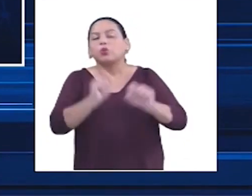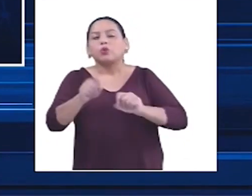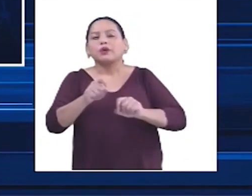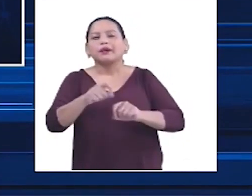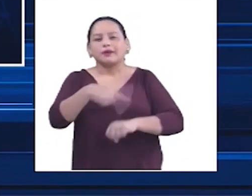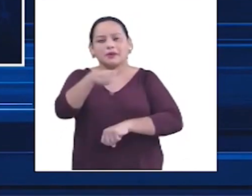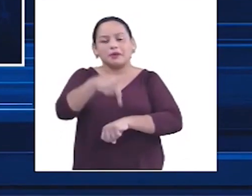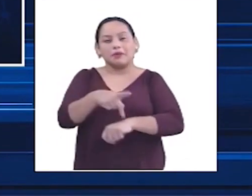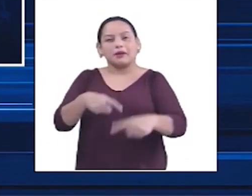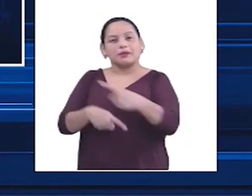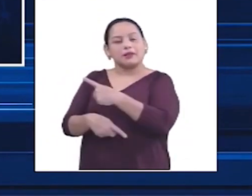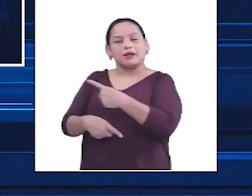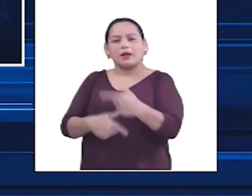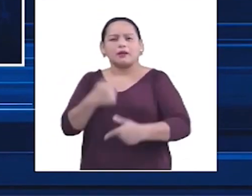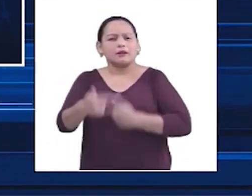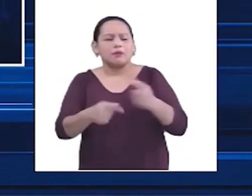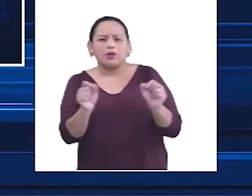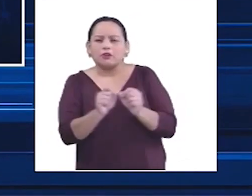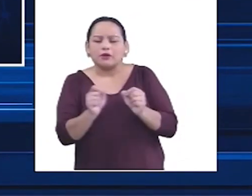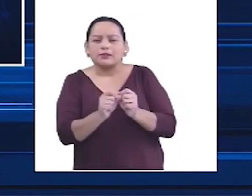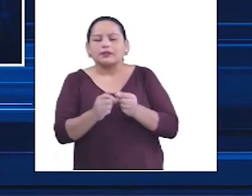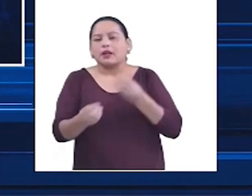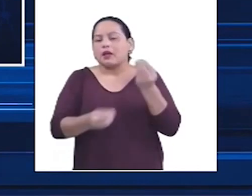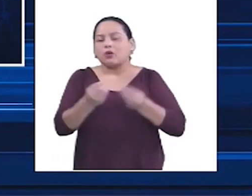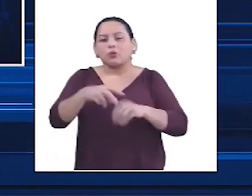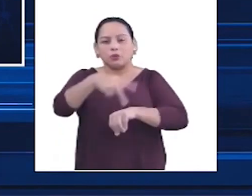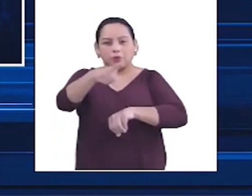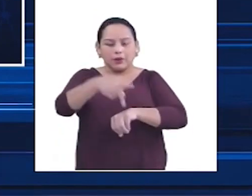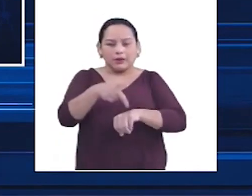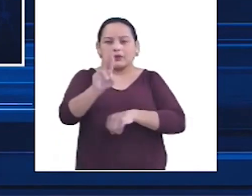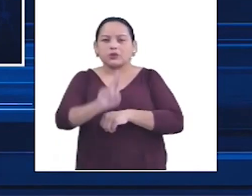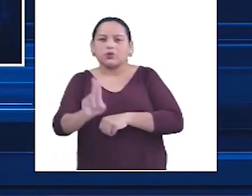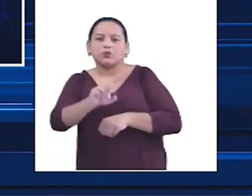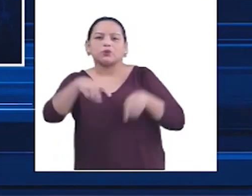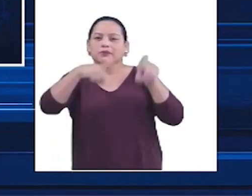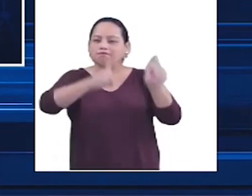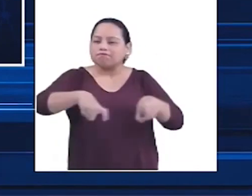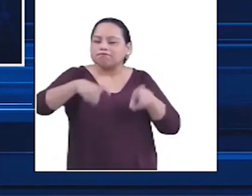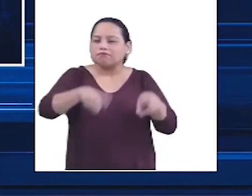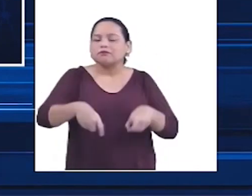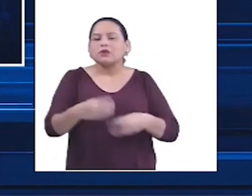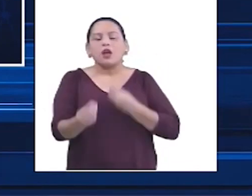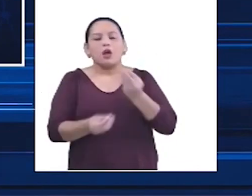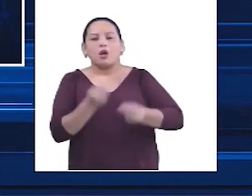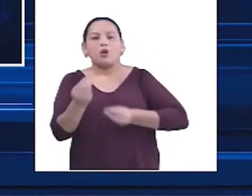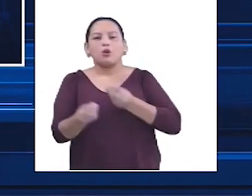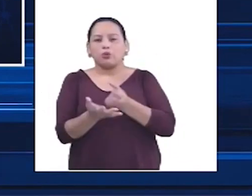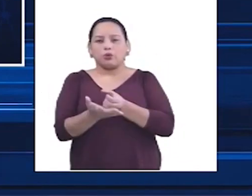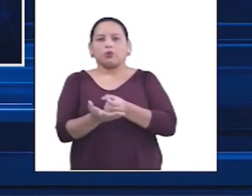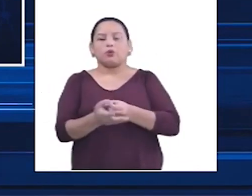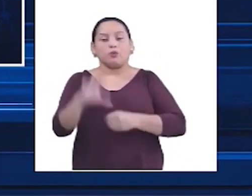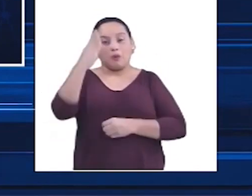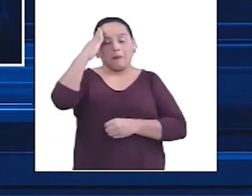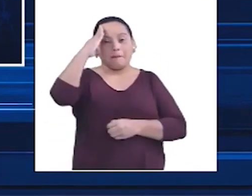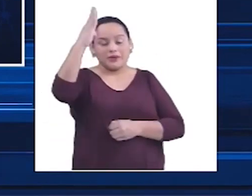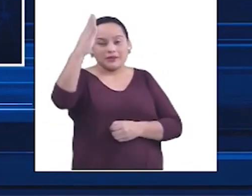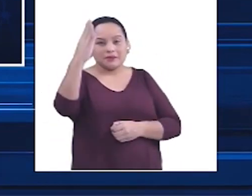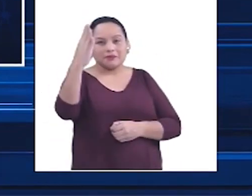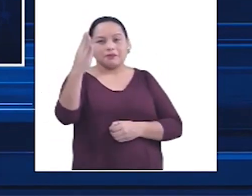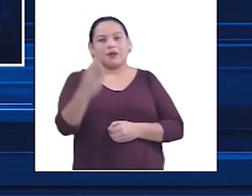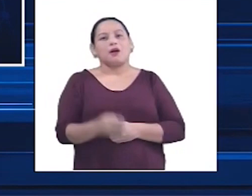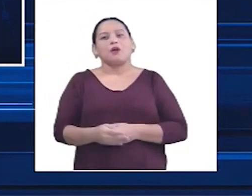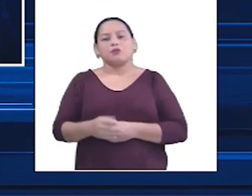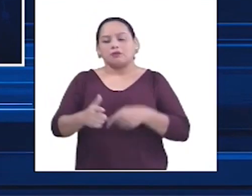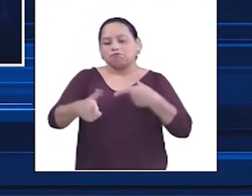Guyana? É um país aí que utiliza a agricultura, né? Como meio, principal meio econômico,